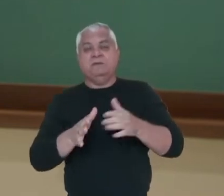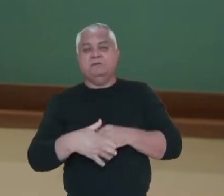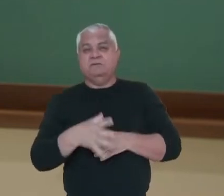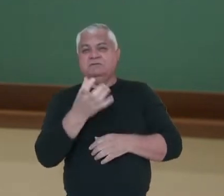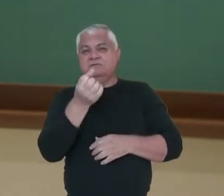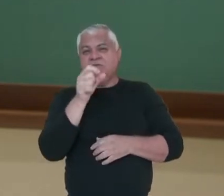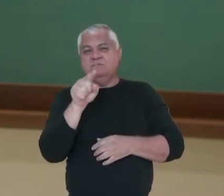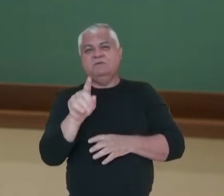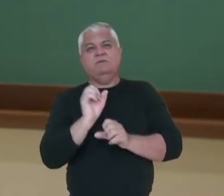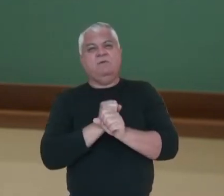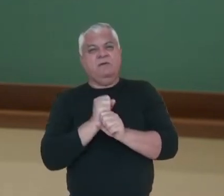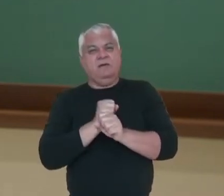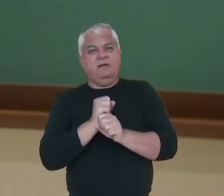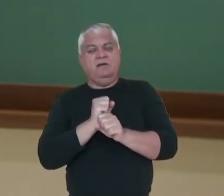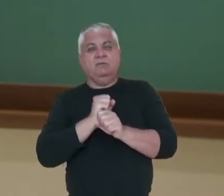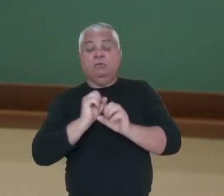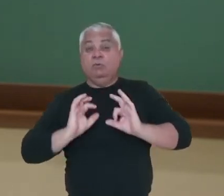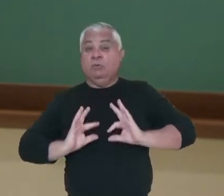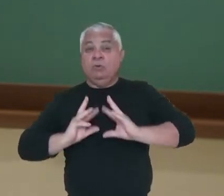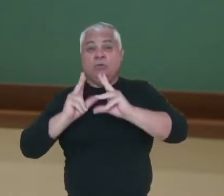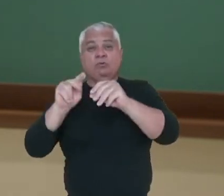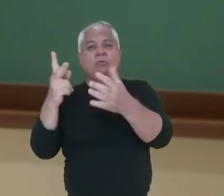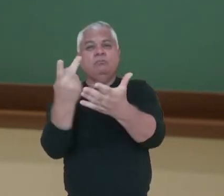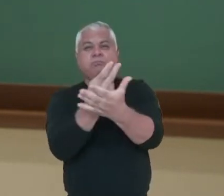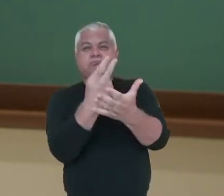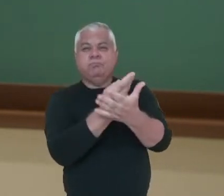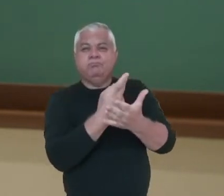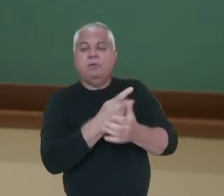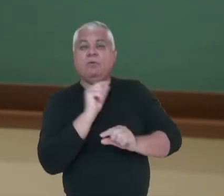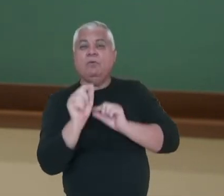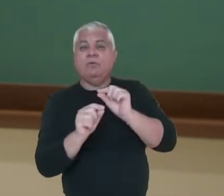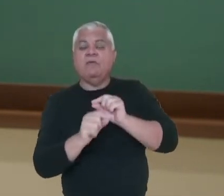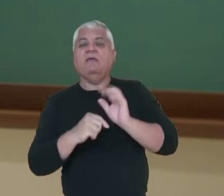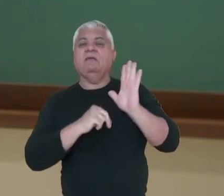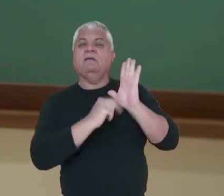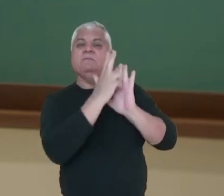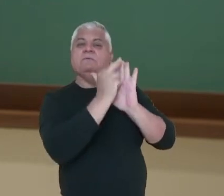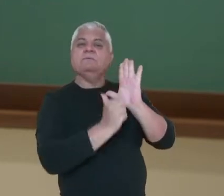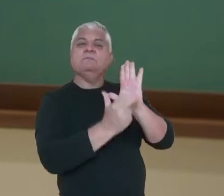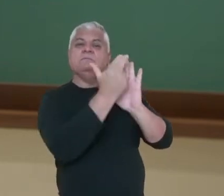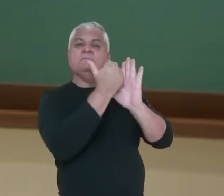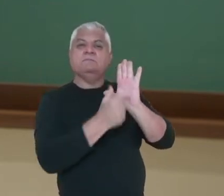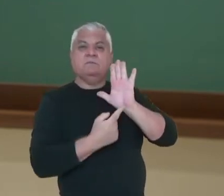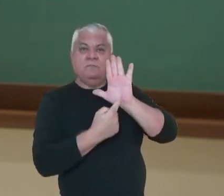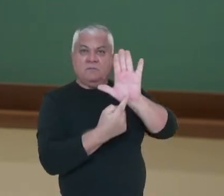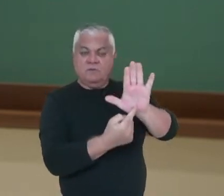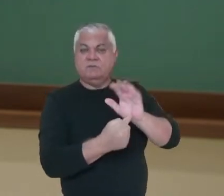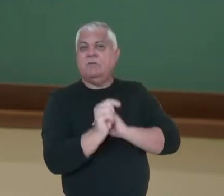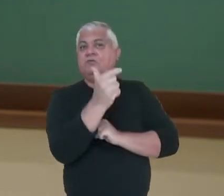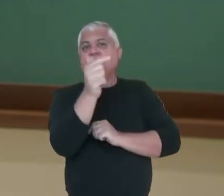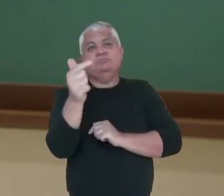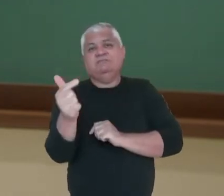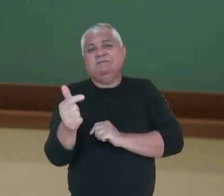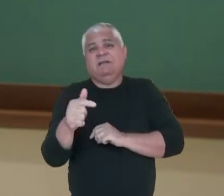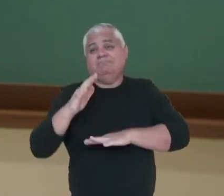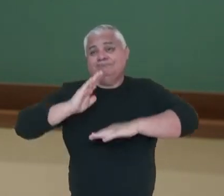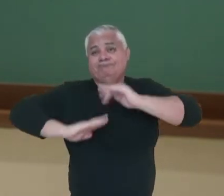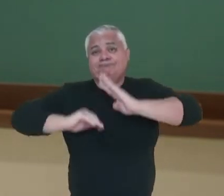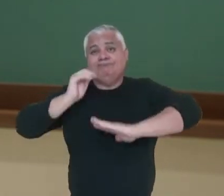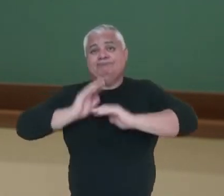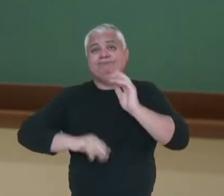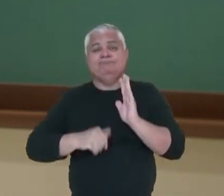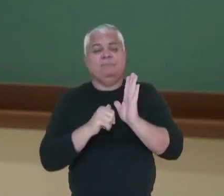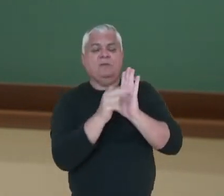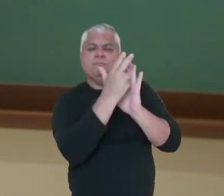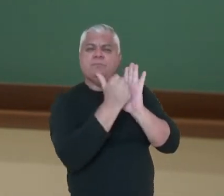anos, vamos contar, todo o fato que acontecia na humanidade era registrado através da pintura do desenho. Então, não tinha como fugir disso. Com a invenção